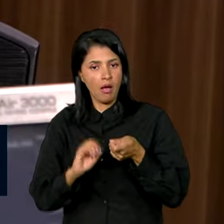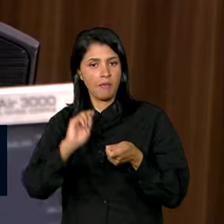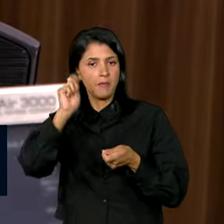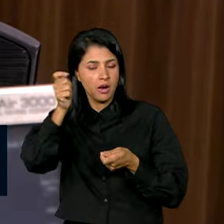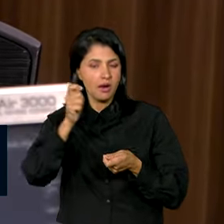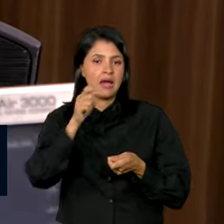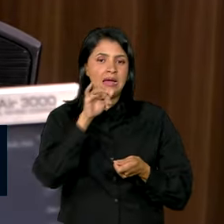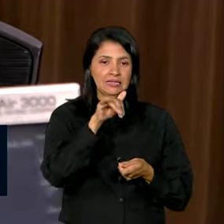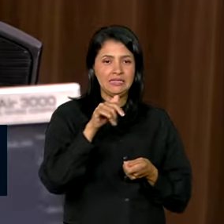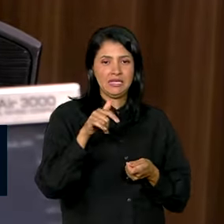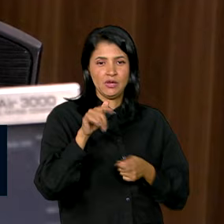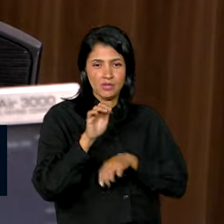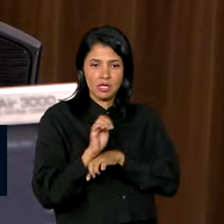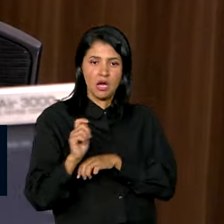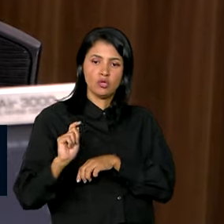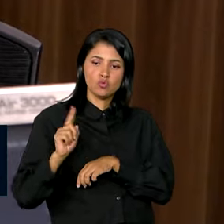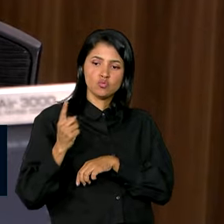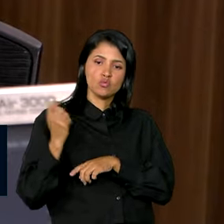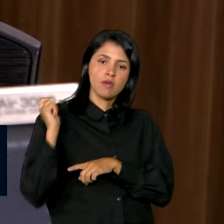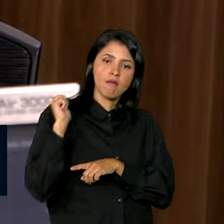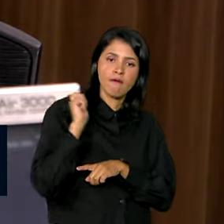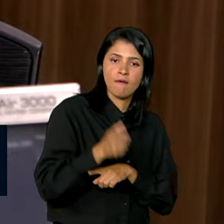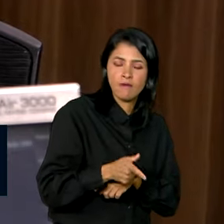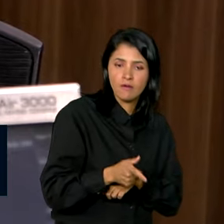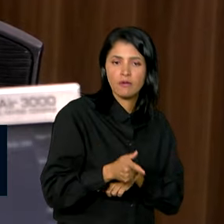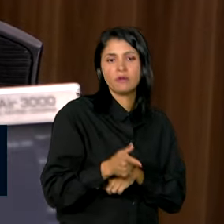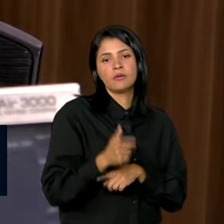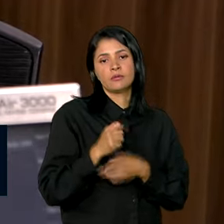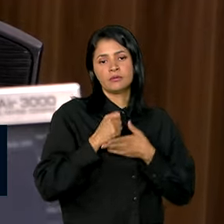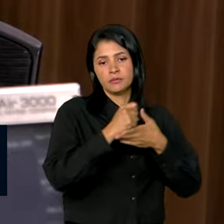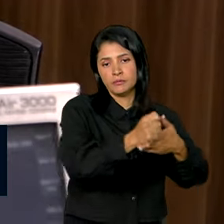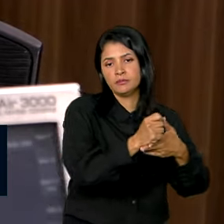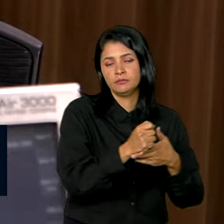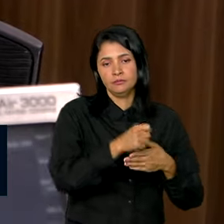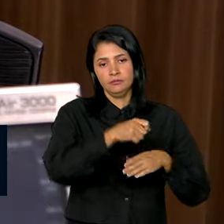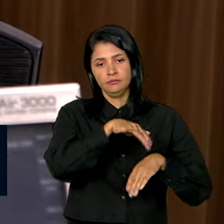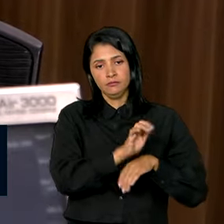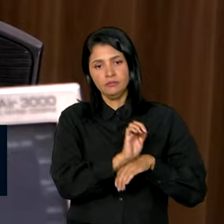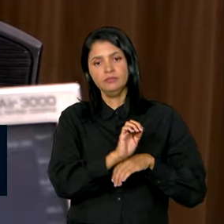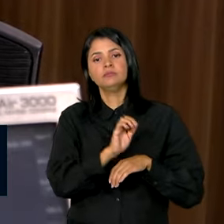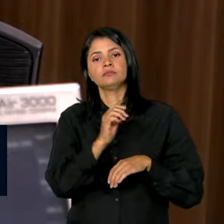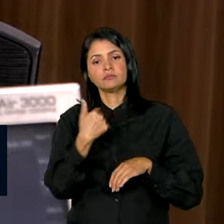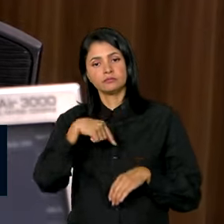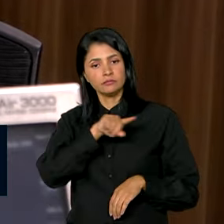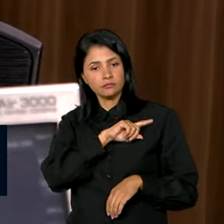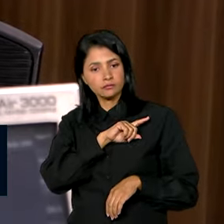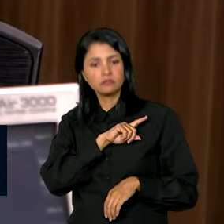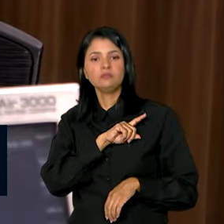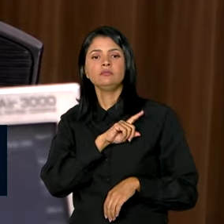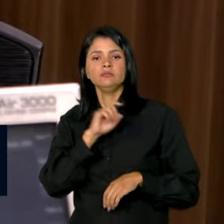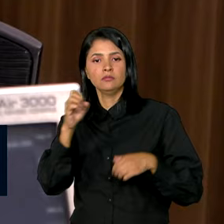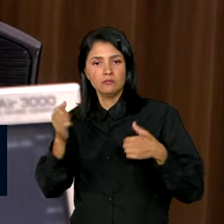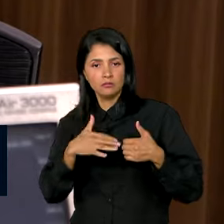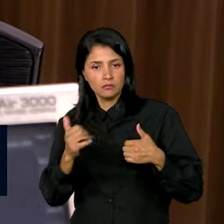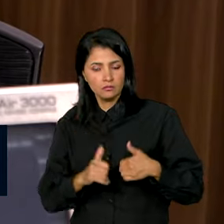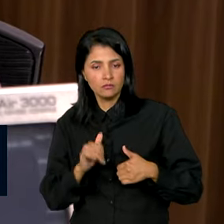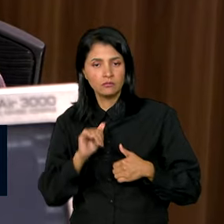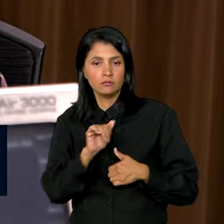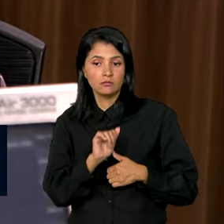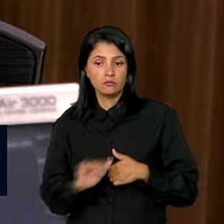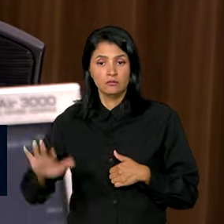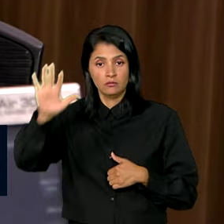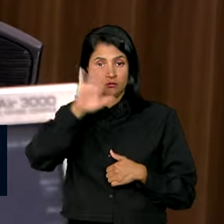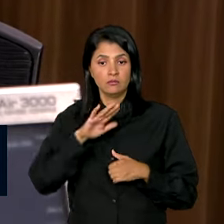um real na sua fundação de apoio e amparo, que são instituições estaduais, o nosso Fundo Nacional de Desenvolvimento de Ciência e Tecnologia, o